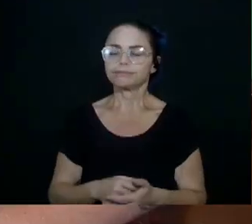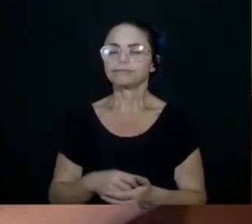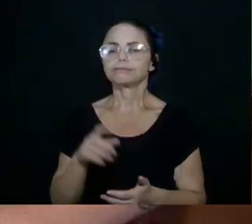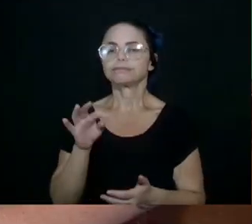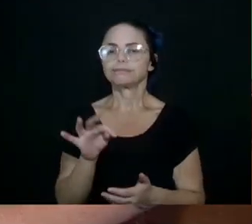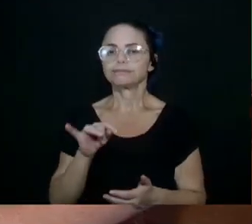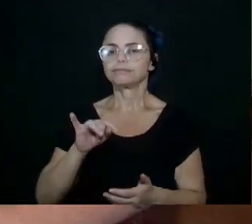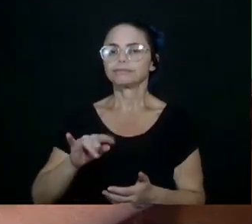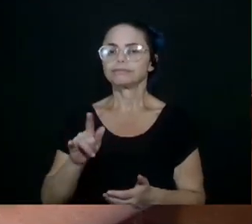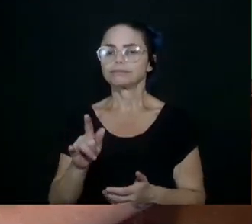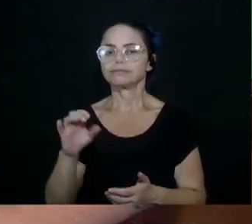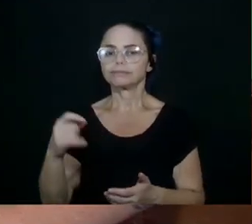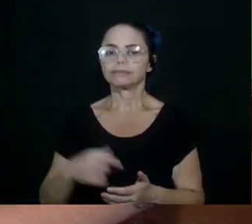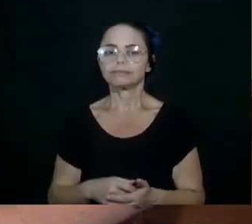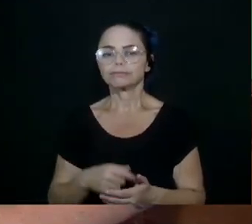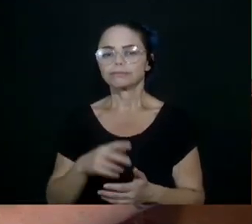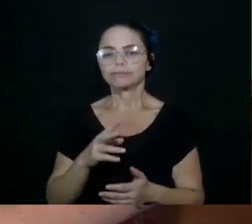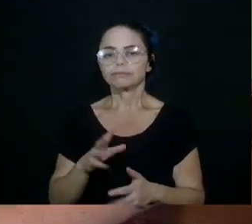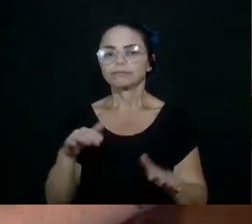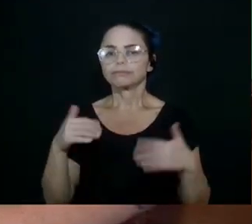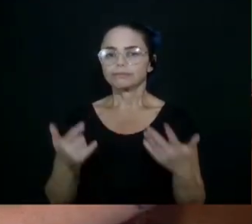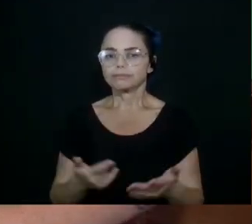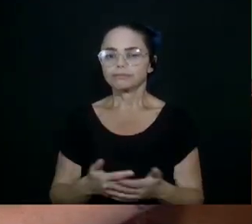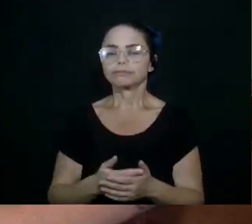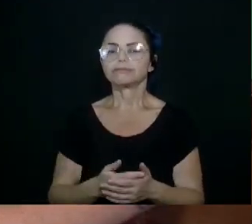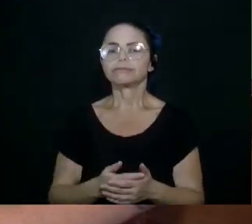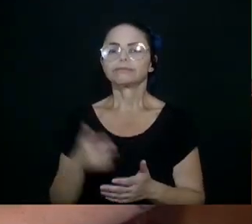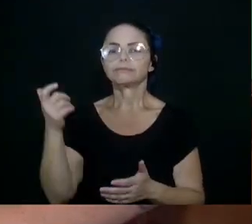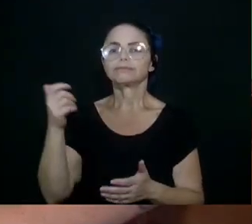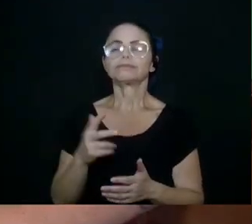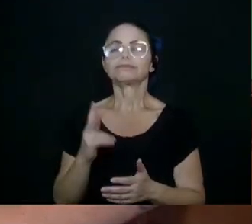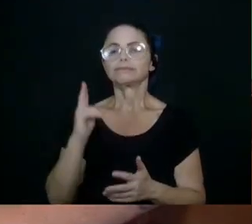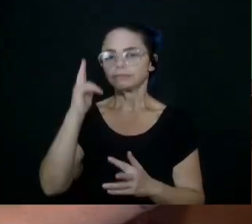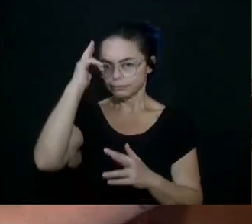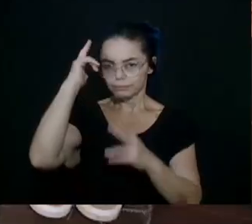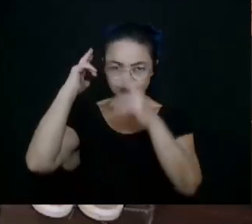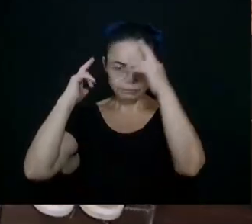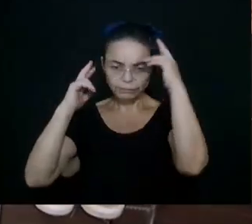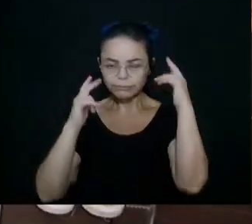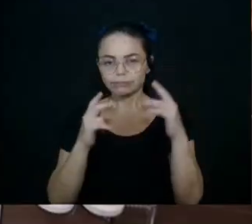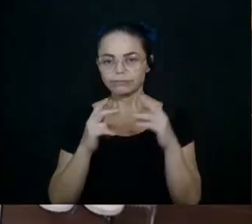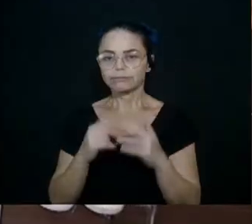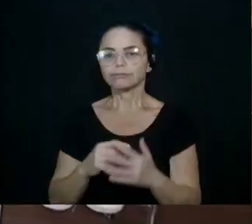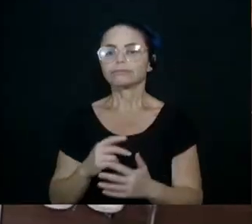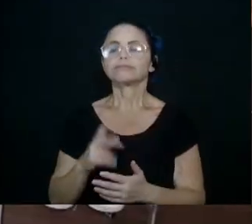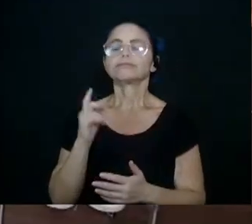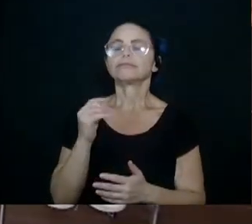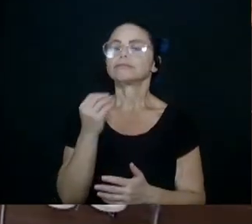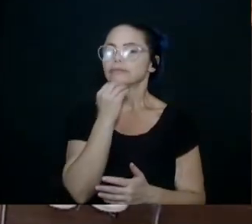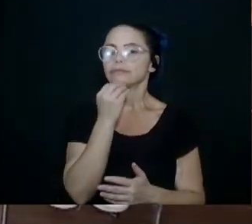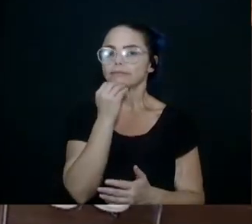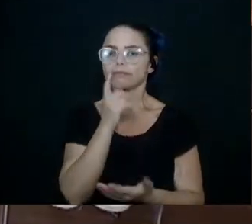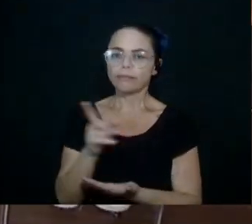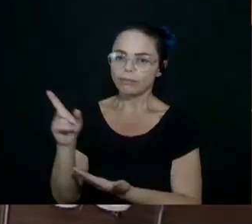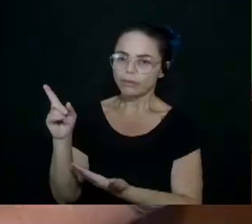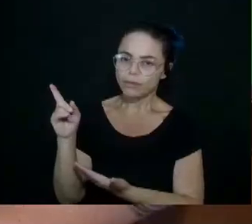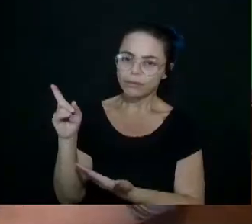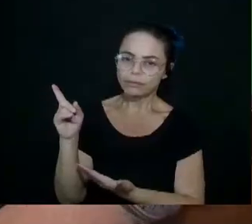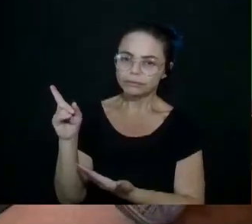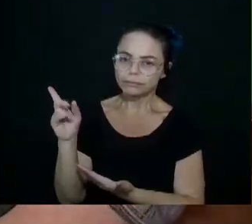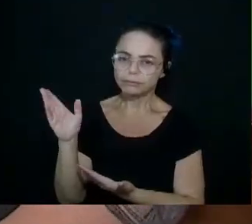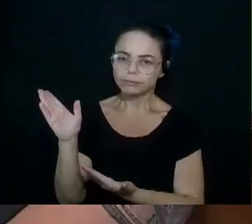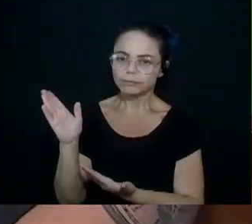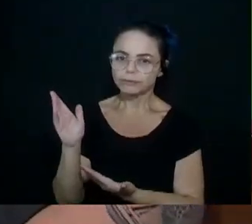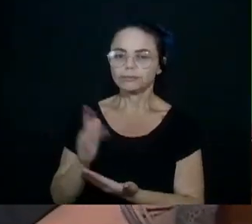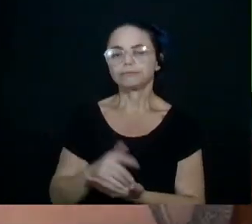quando você viu que a barbearia era uma oportunidade? Na verdade foi assim por acaso,